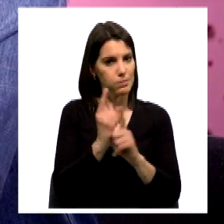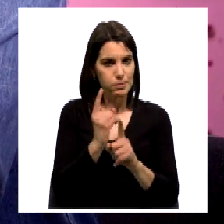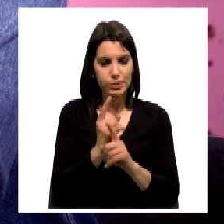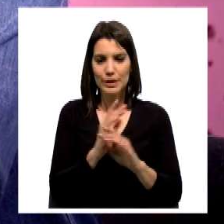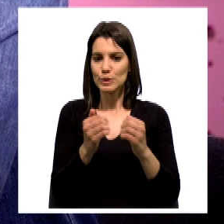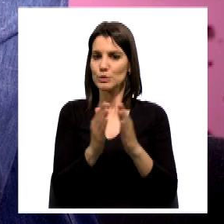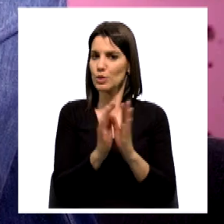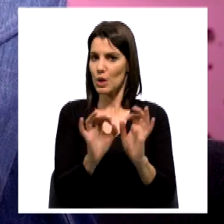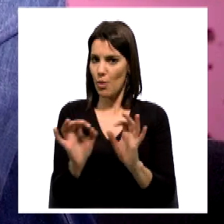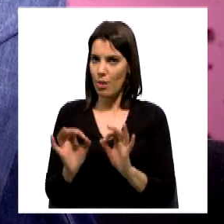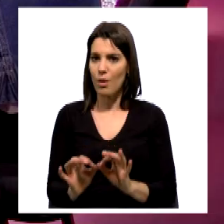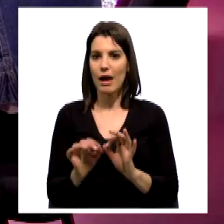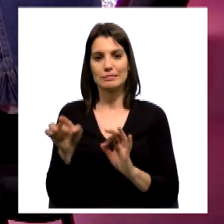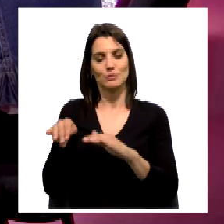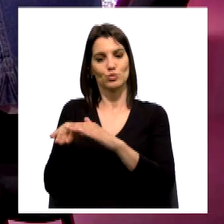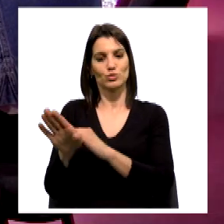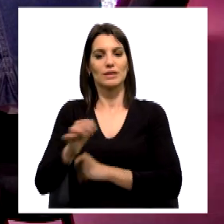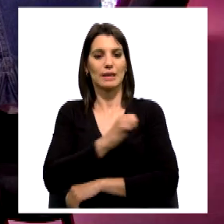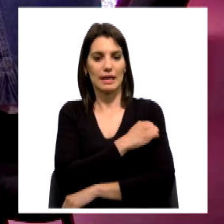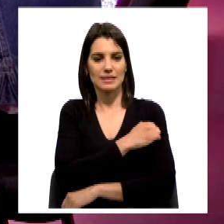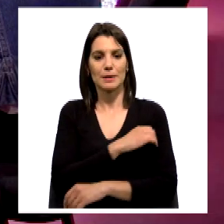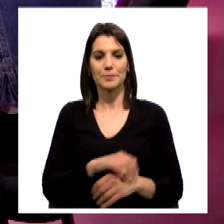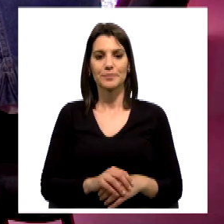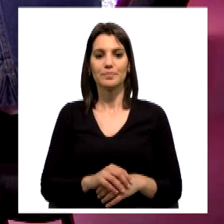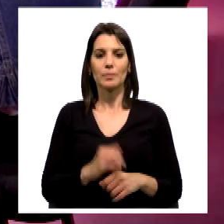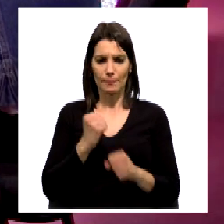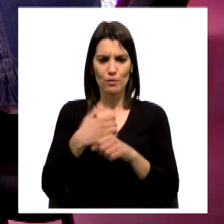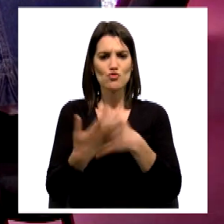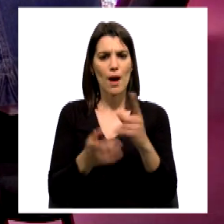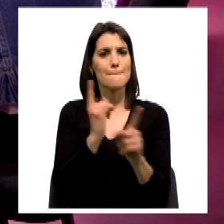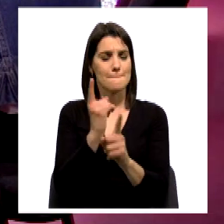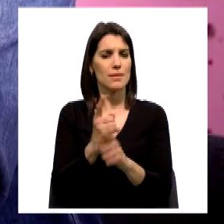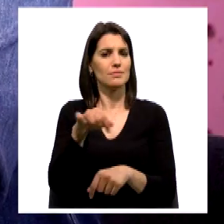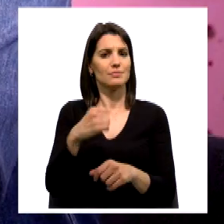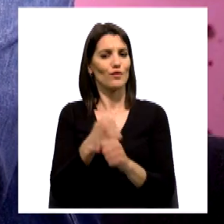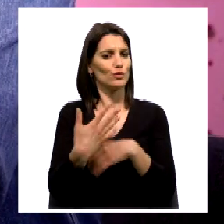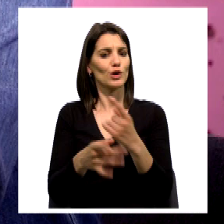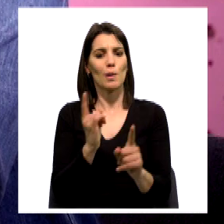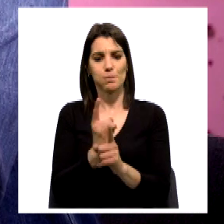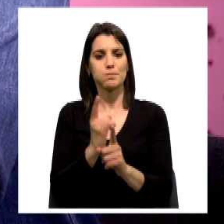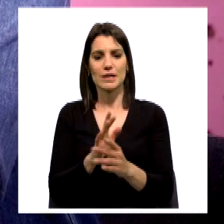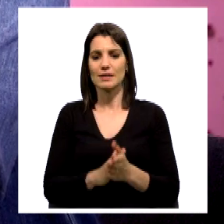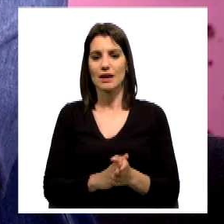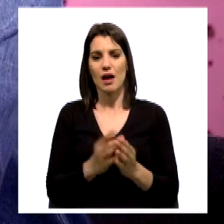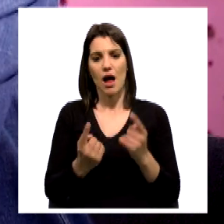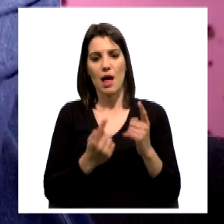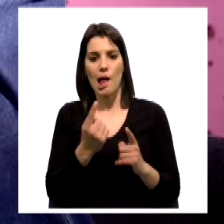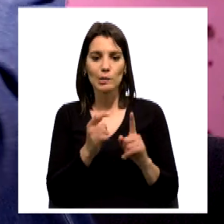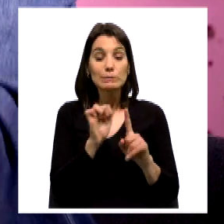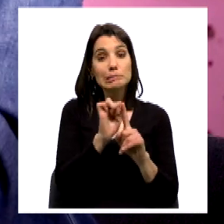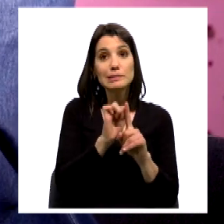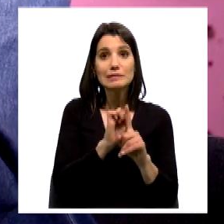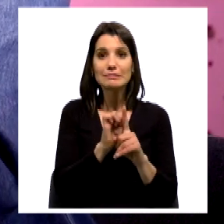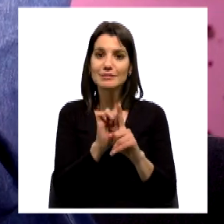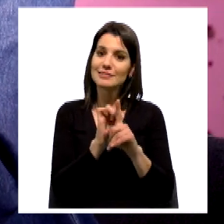mesmo modelo, tudo igual. Estes estão em casa, estão guardados. Mas ainda são funcionais? São funcionais, estão a funcionar. Já tiveram aqui